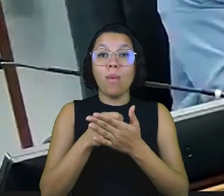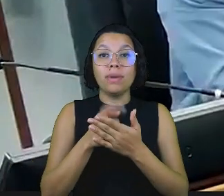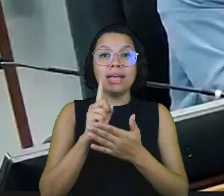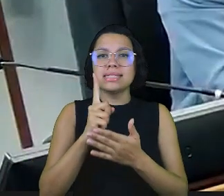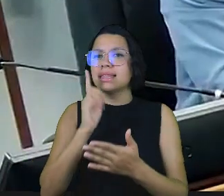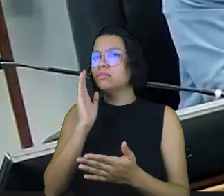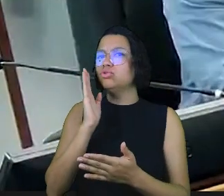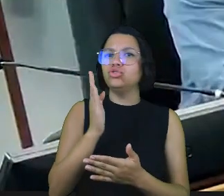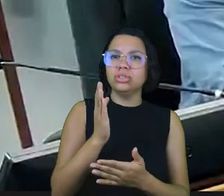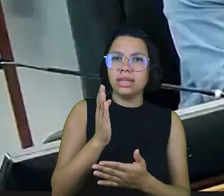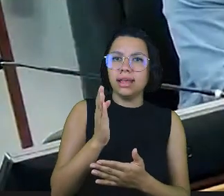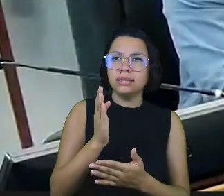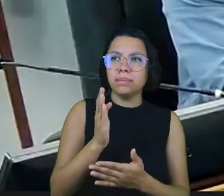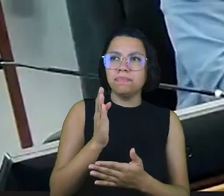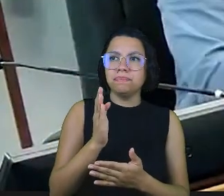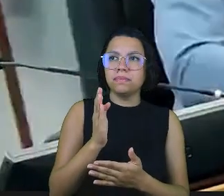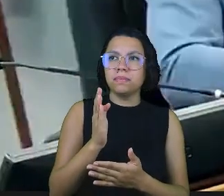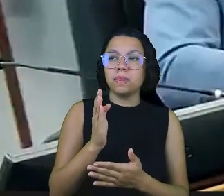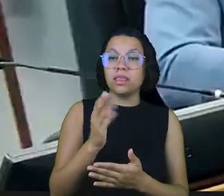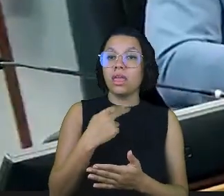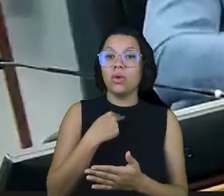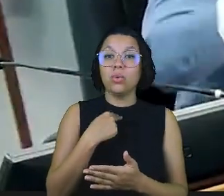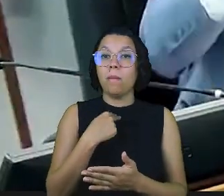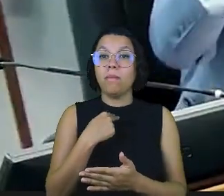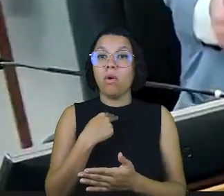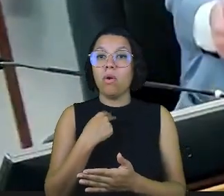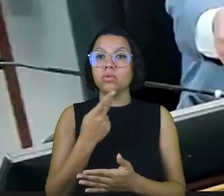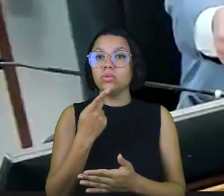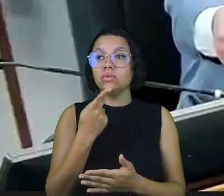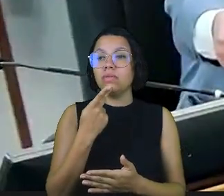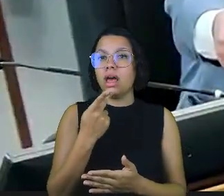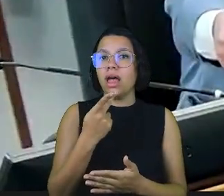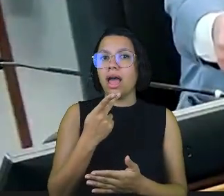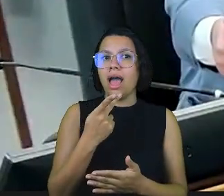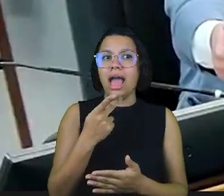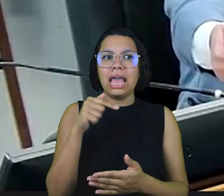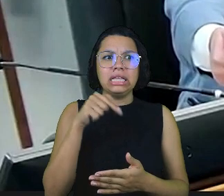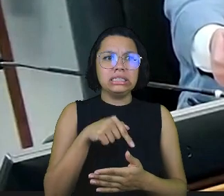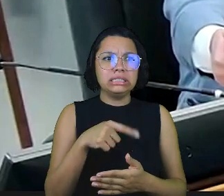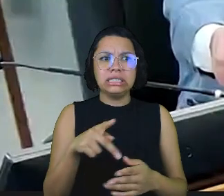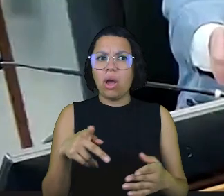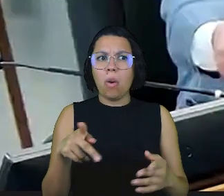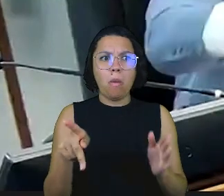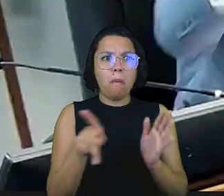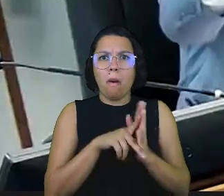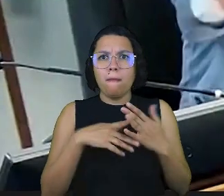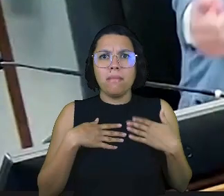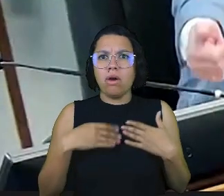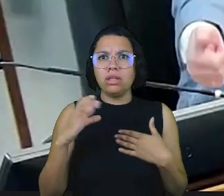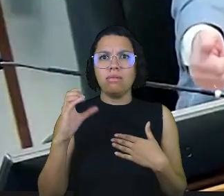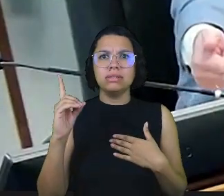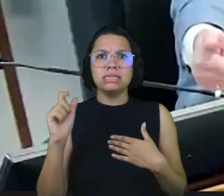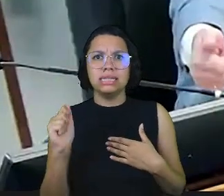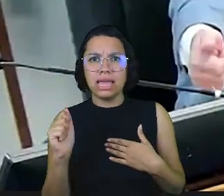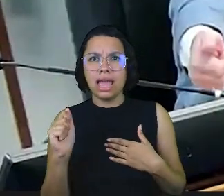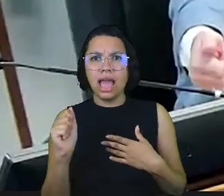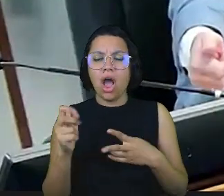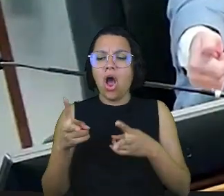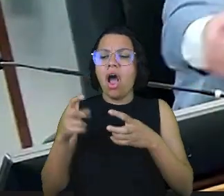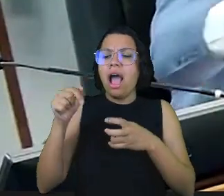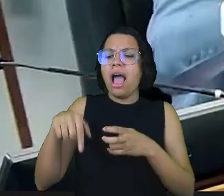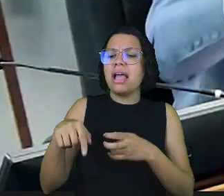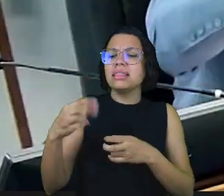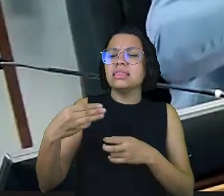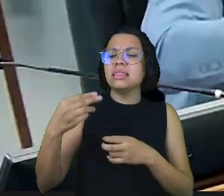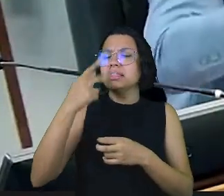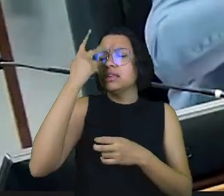poderia protestar o título, a CDA, considerando essa terceira pessoa, mesmo que o IDPJ seja